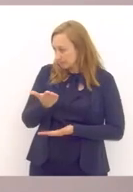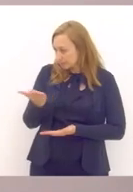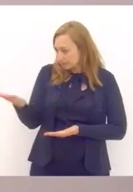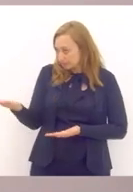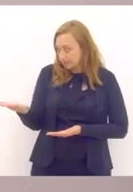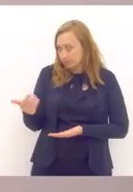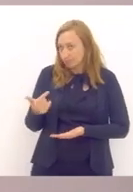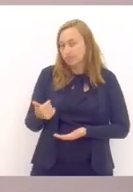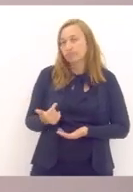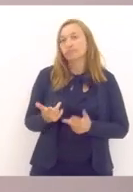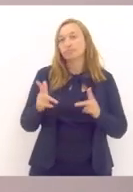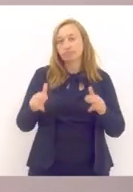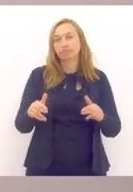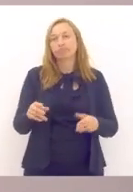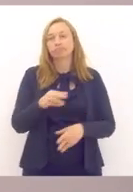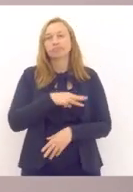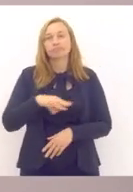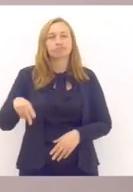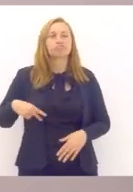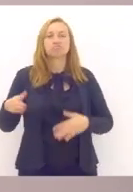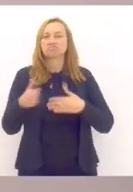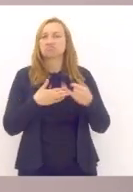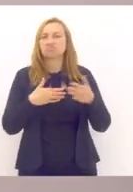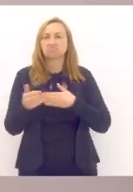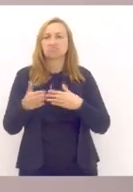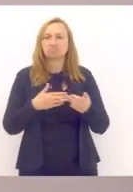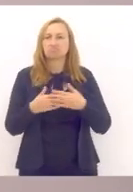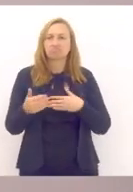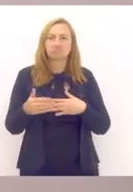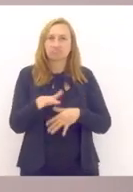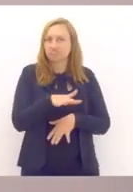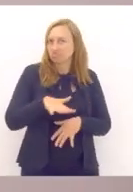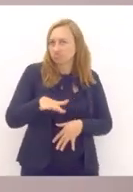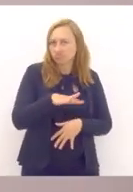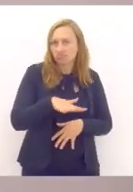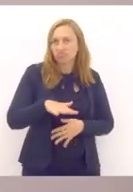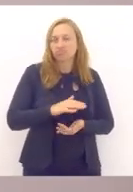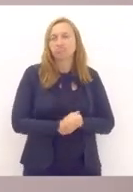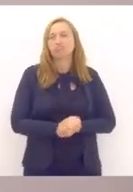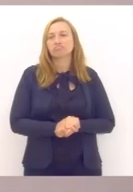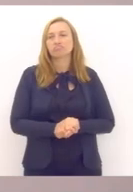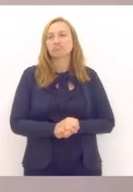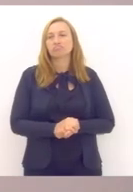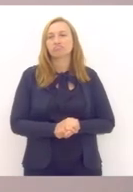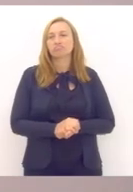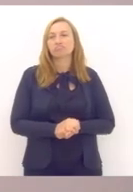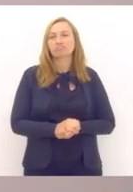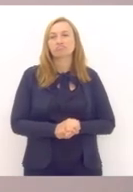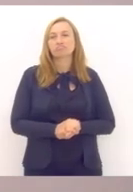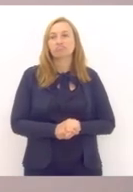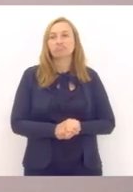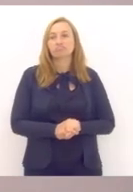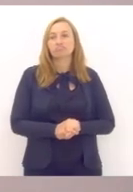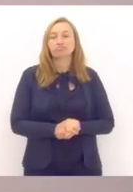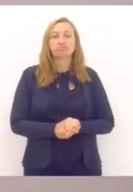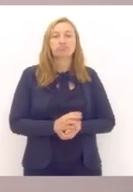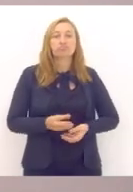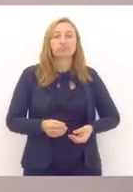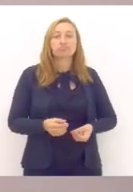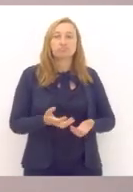que eu também percebi do Ministério Público, seja em qualquer ramo lá que cuida de serviço público, é muito sobre a execução, sobre a